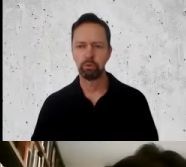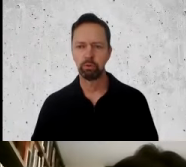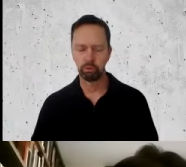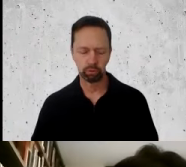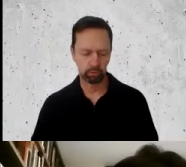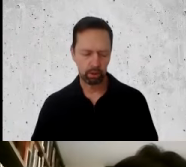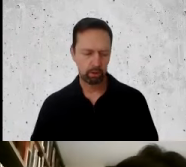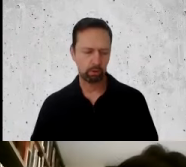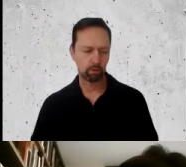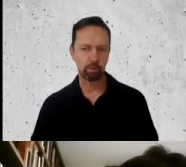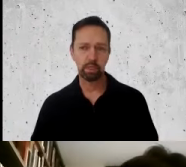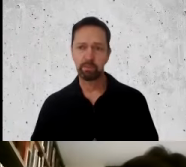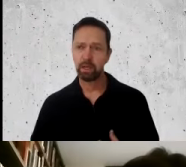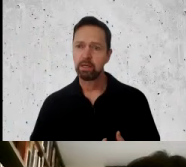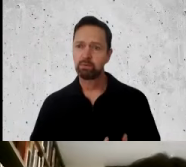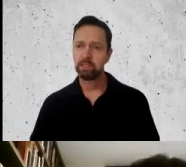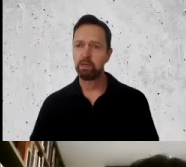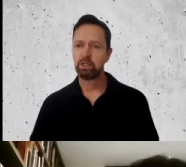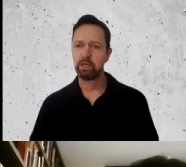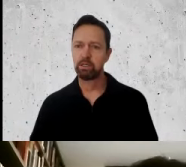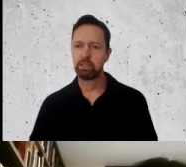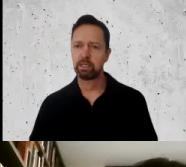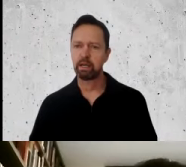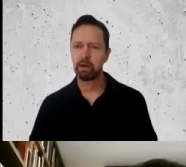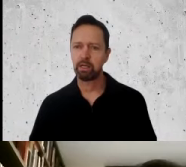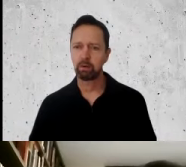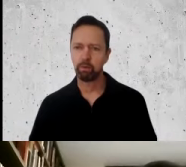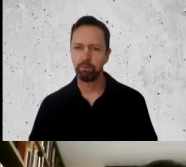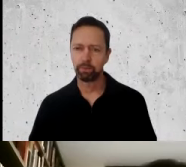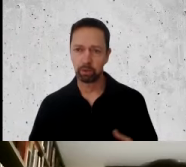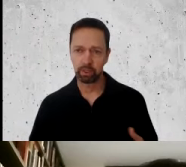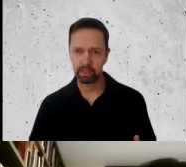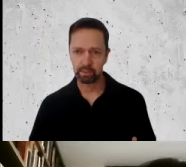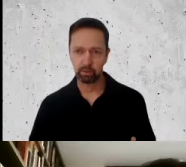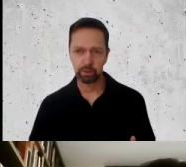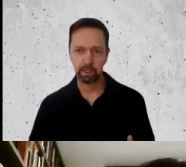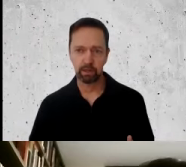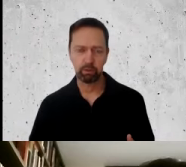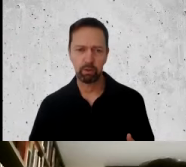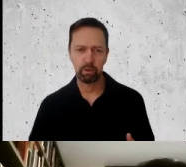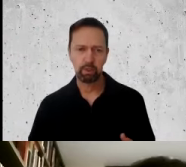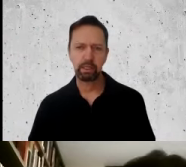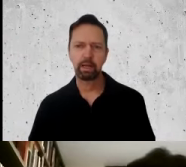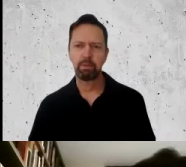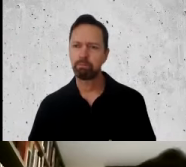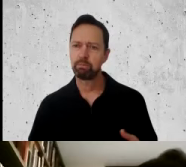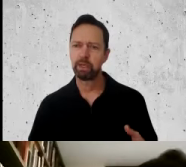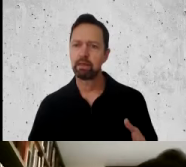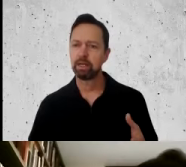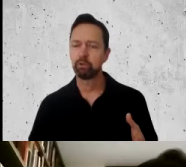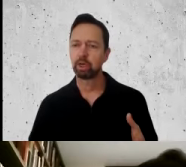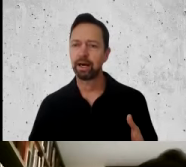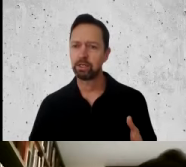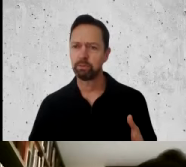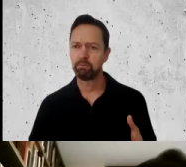instrumental do economista. Especialmente gente que trabalha com organização industrial e que trabalha,